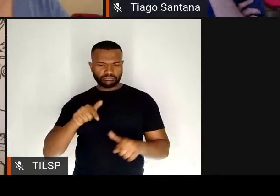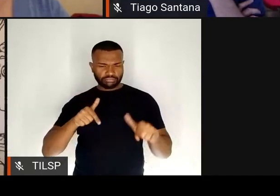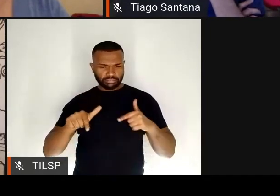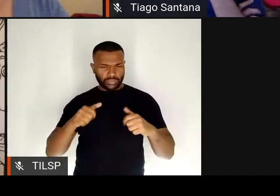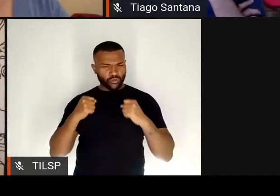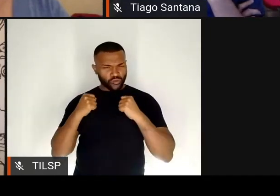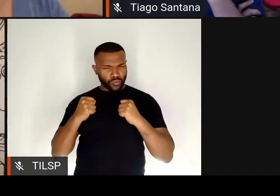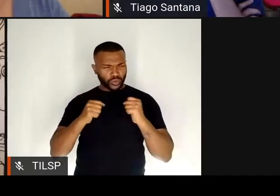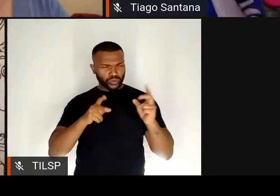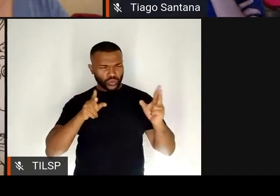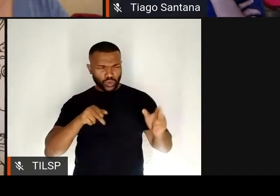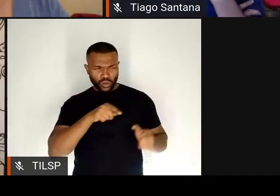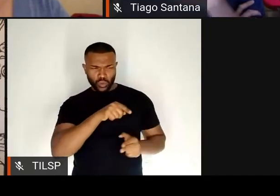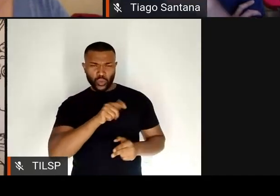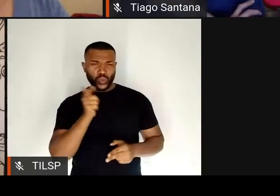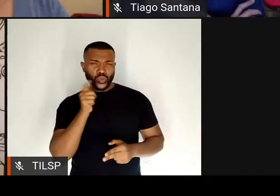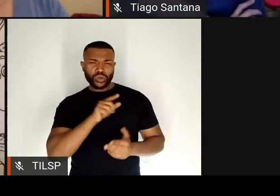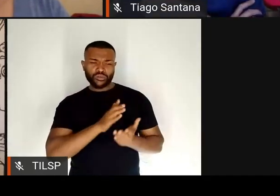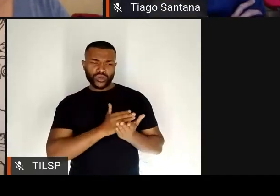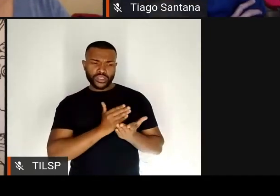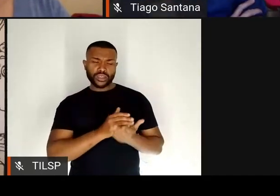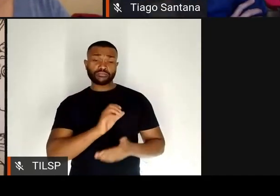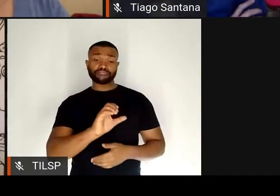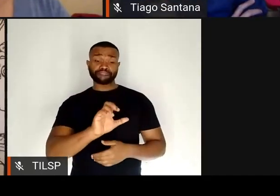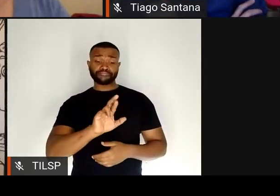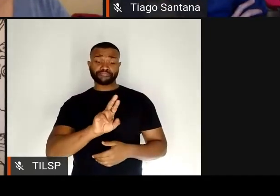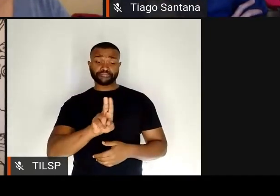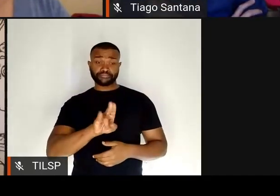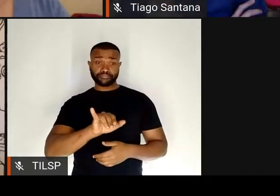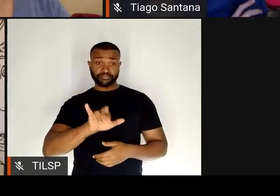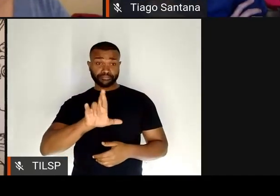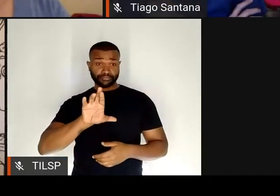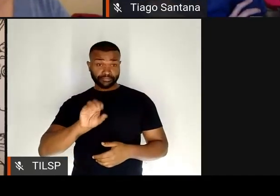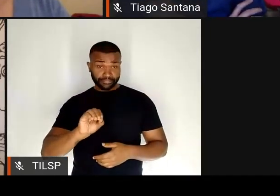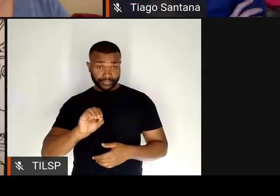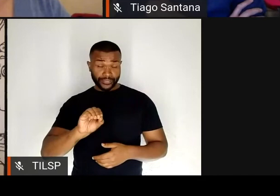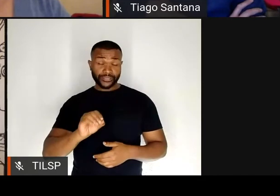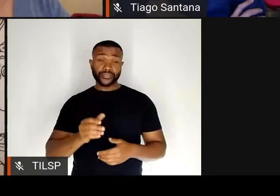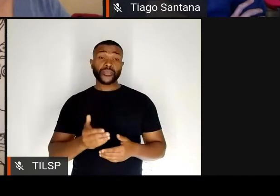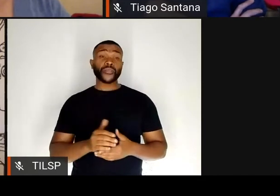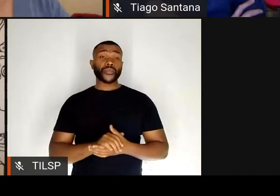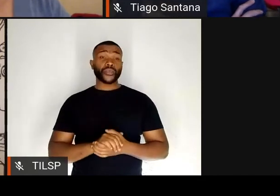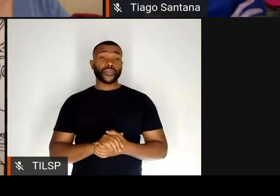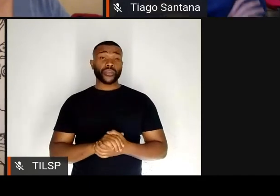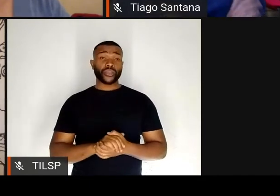Cruzeiro? Essa é uma pergunta bem específica, eu vou